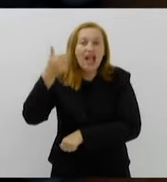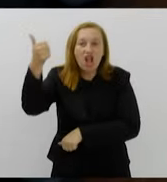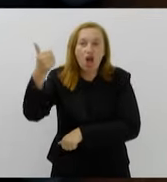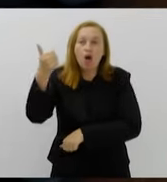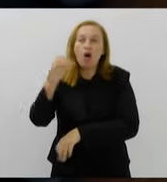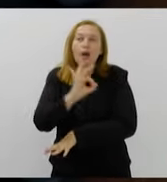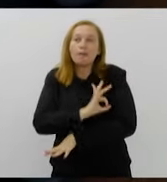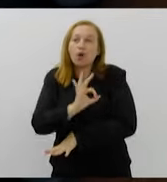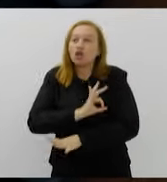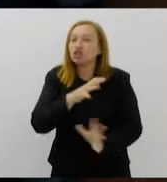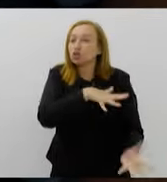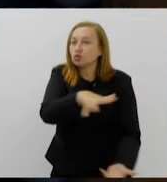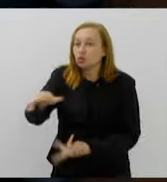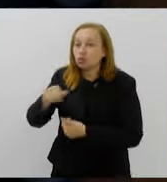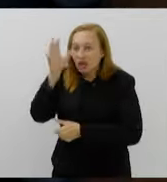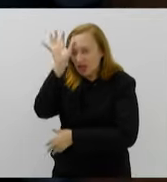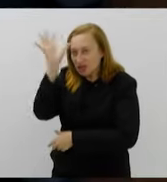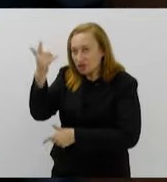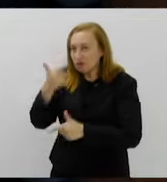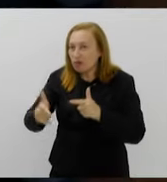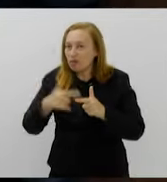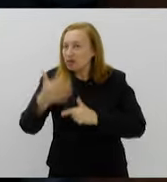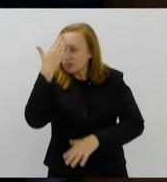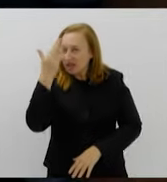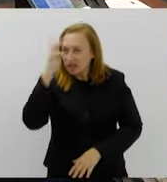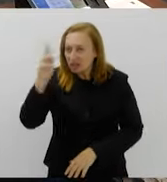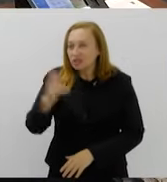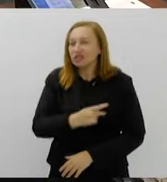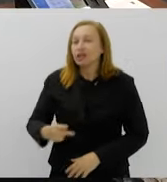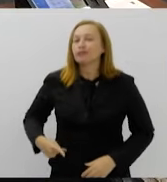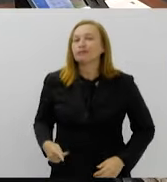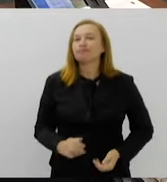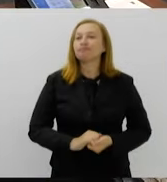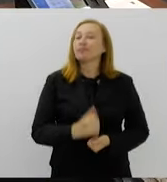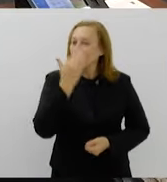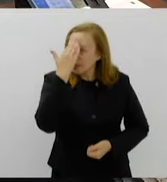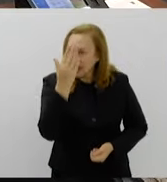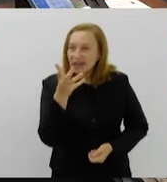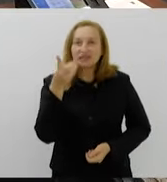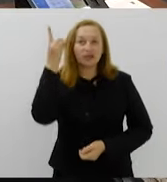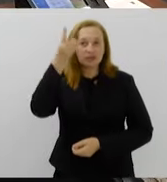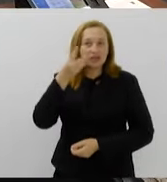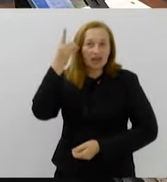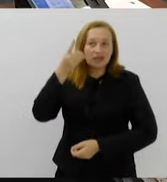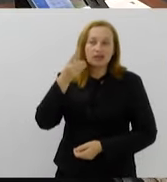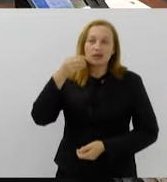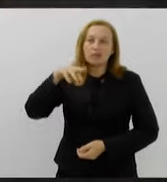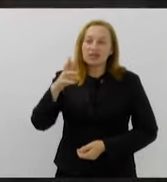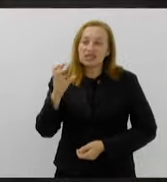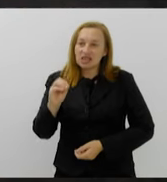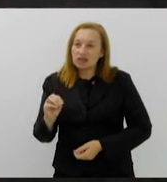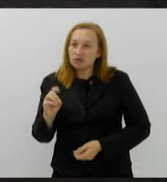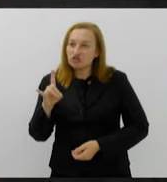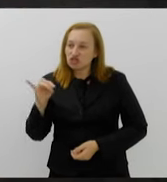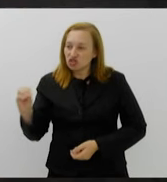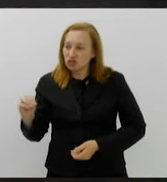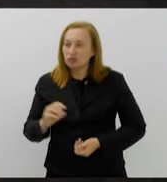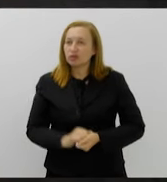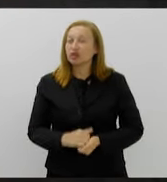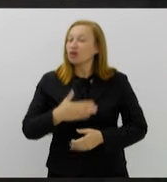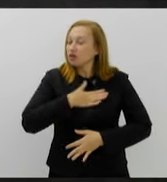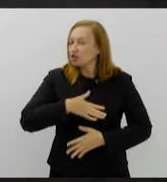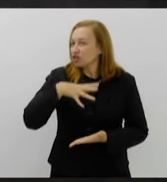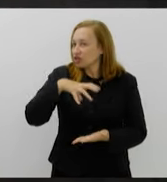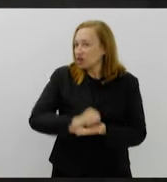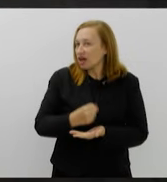polícia do mundo resolve esse problema obrigado senhor presidente Obrigado Deputado Marcelo Dino gostaria de